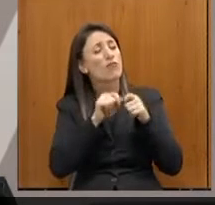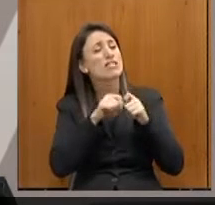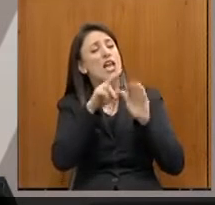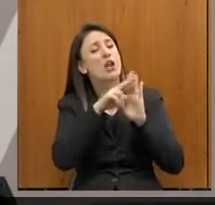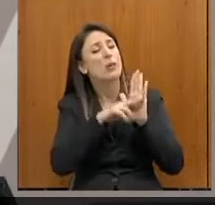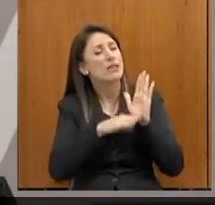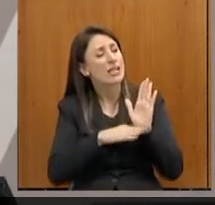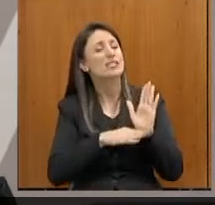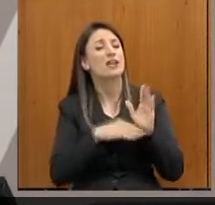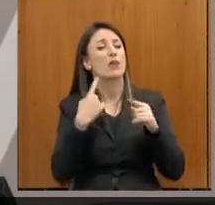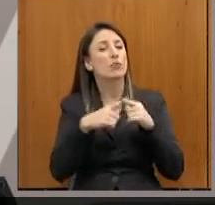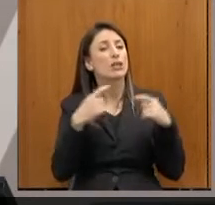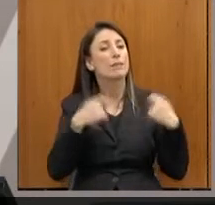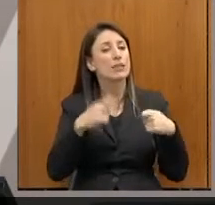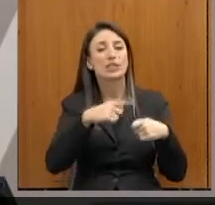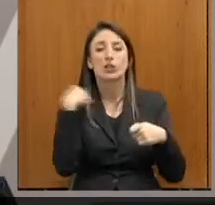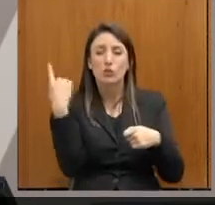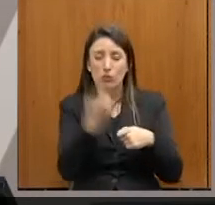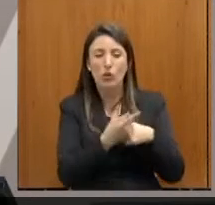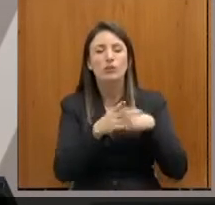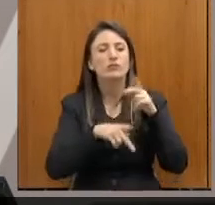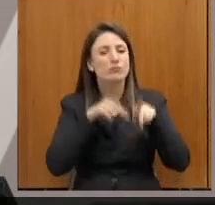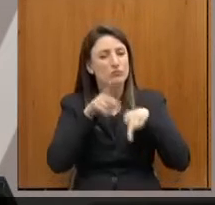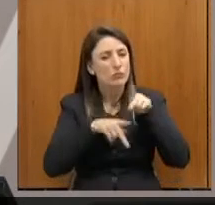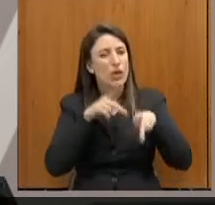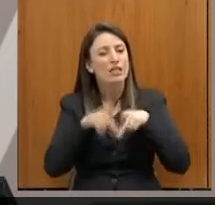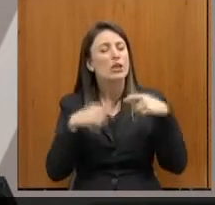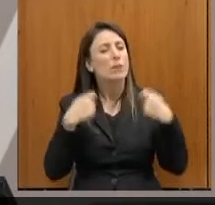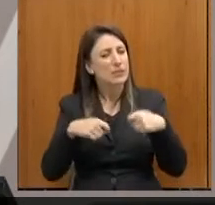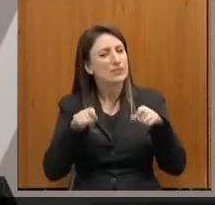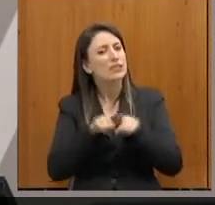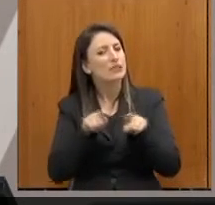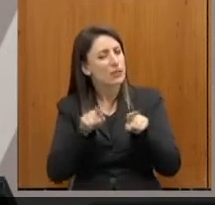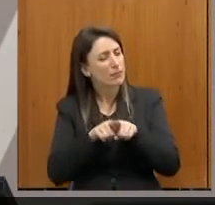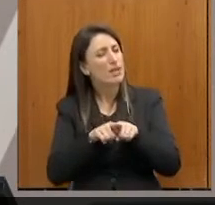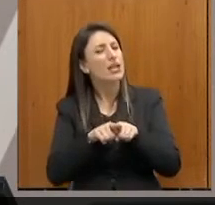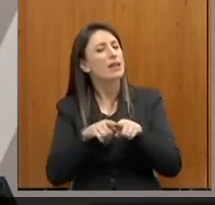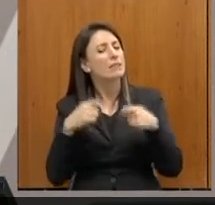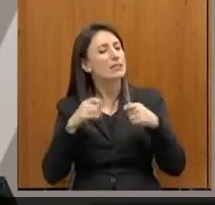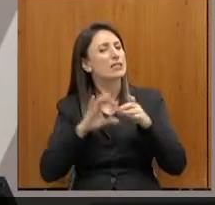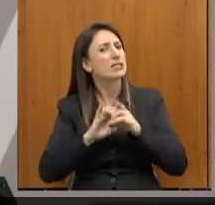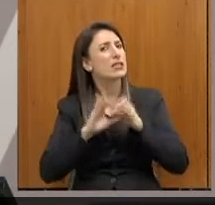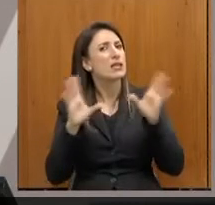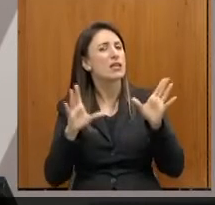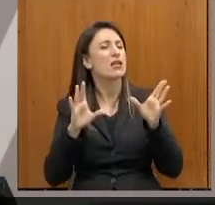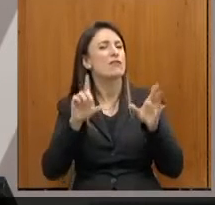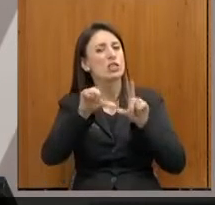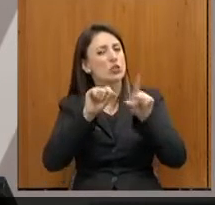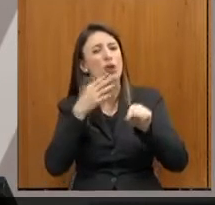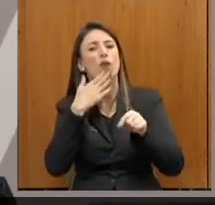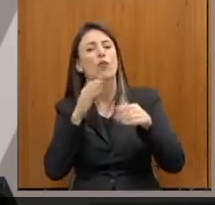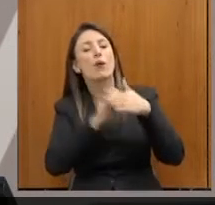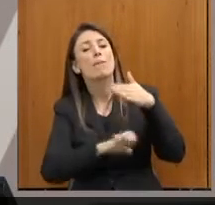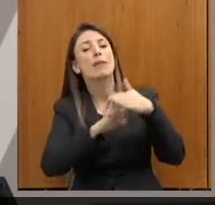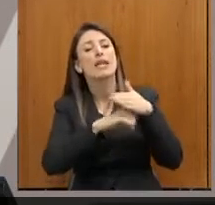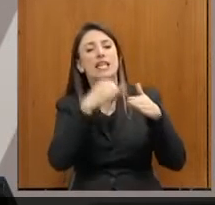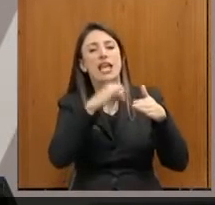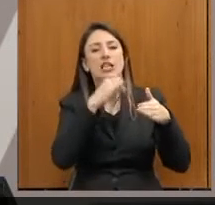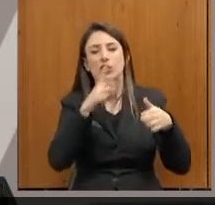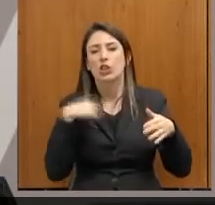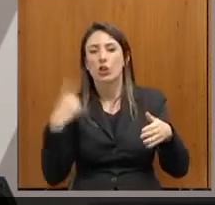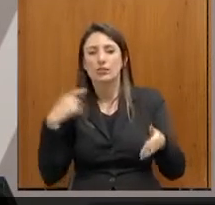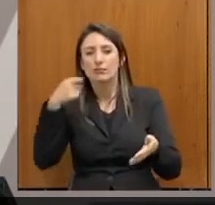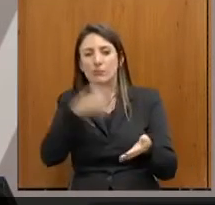também pudéssemos ter acesso ao mercado livre de energia viver o início da competição da concorrência e viver melhores